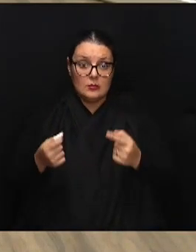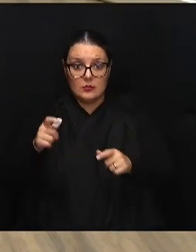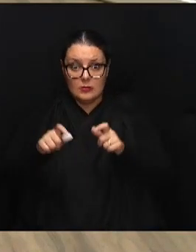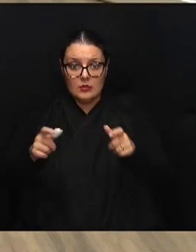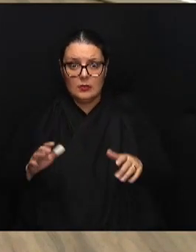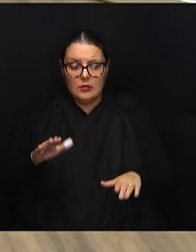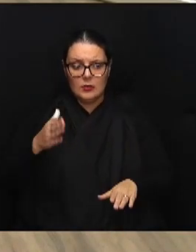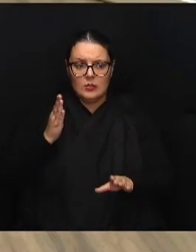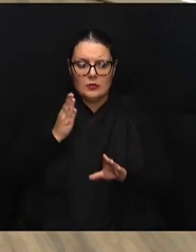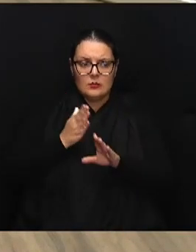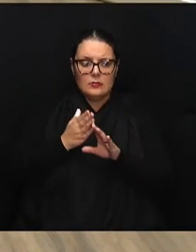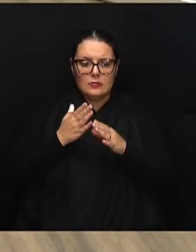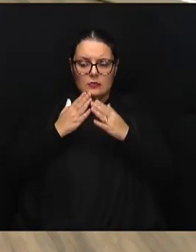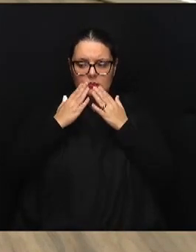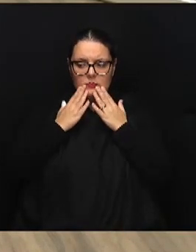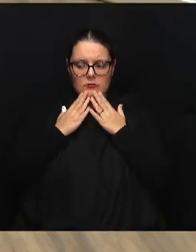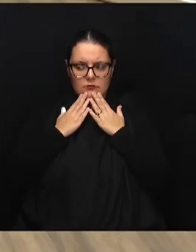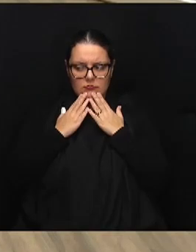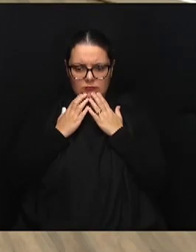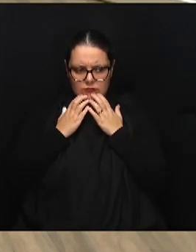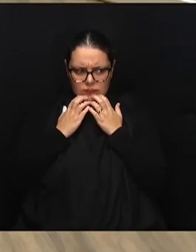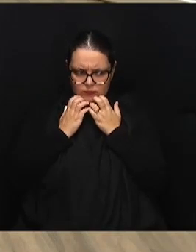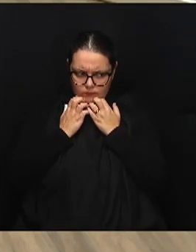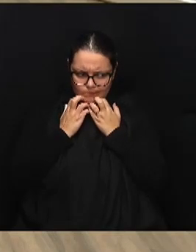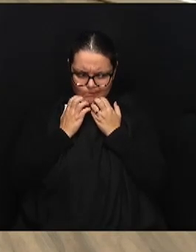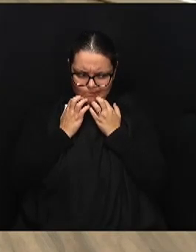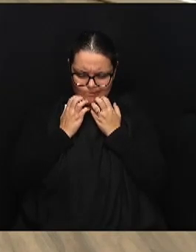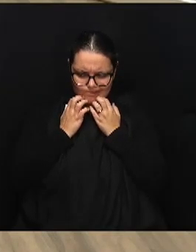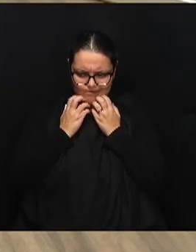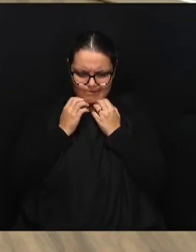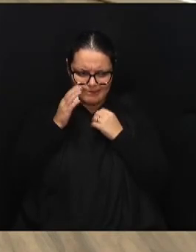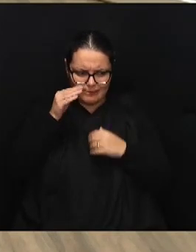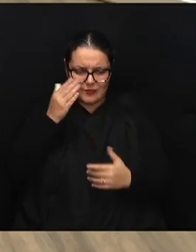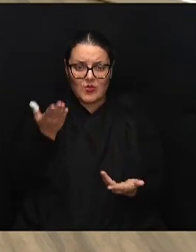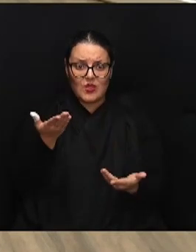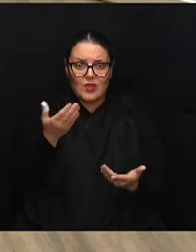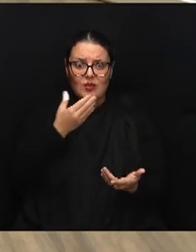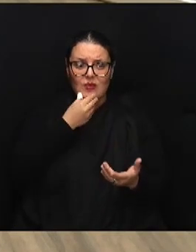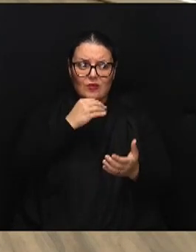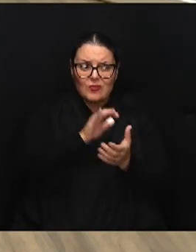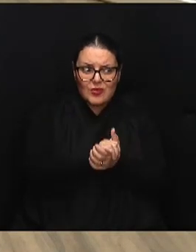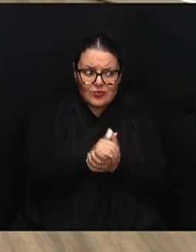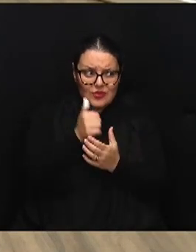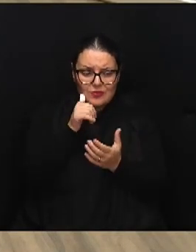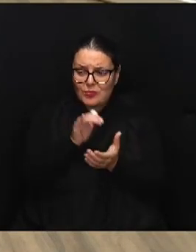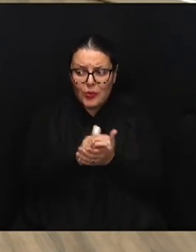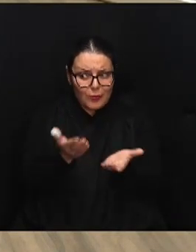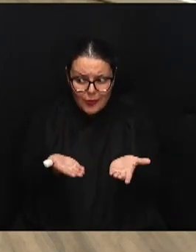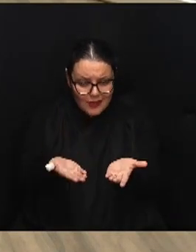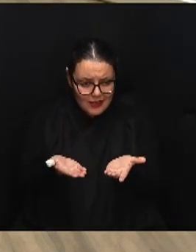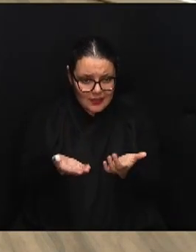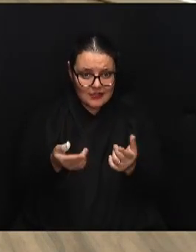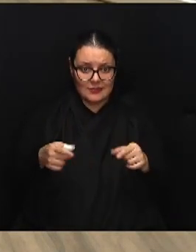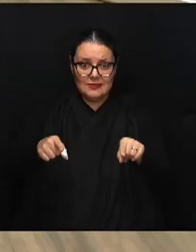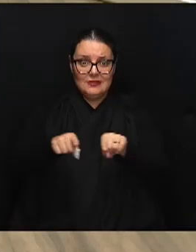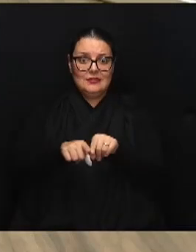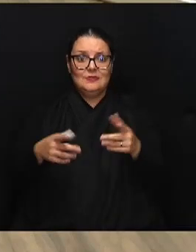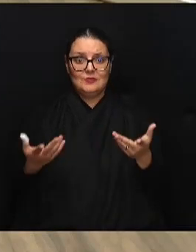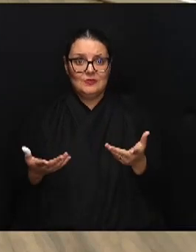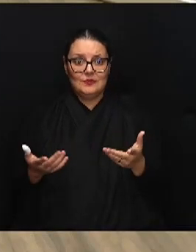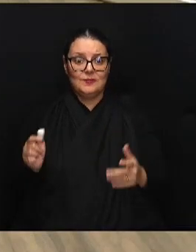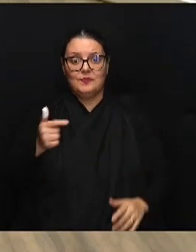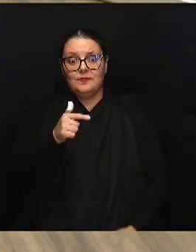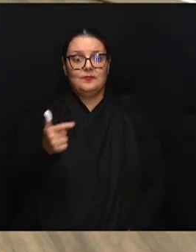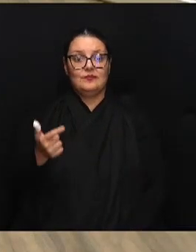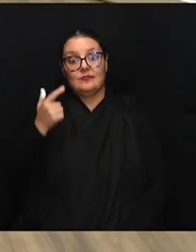gente depara, fica sempre aquela curiosidade, né? Mas e aí? E o seu marido? E a sua mulher? Isso também já deixou, né? Não tem mais